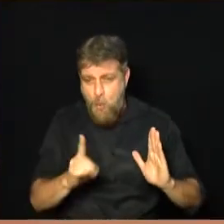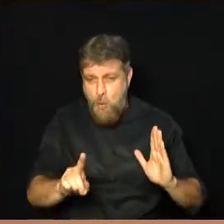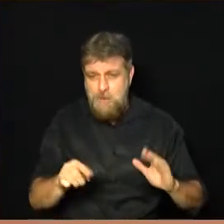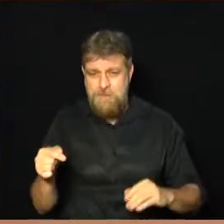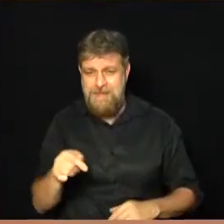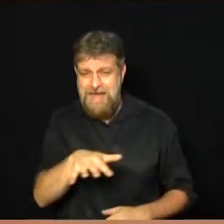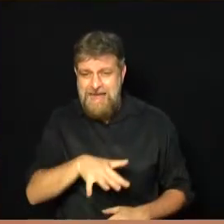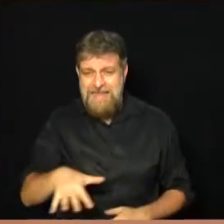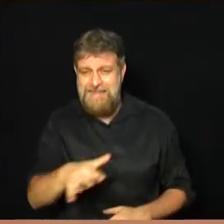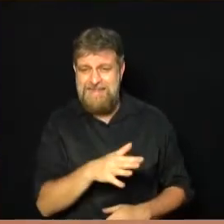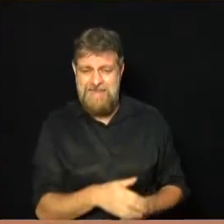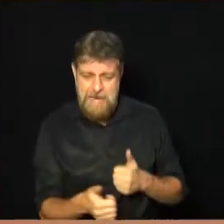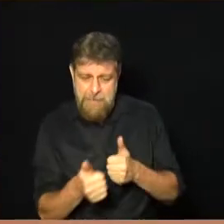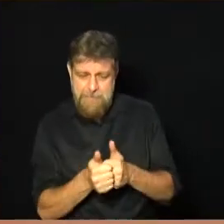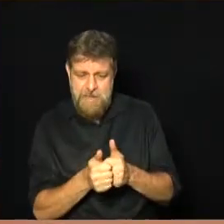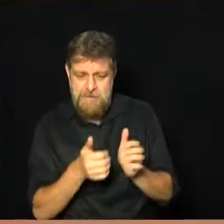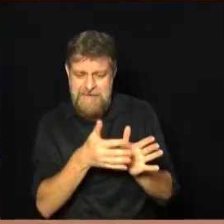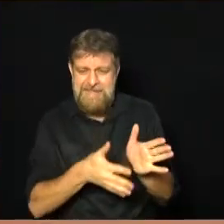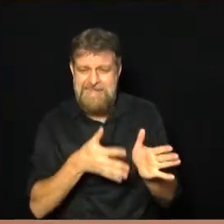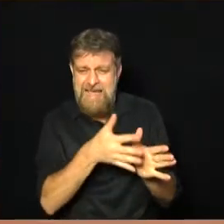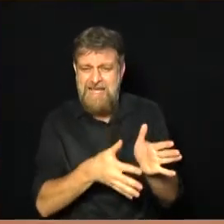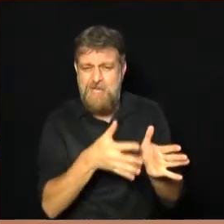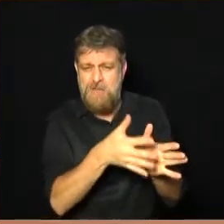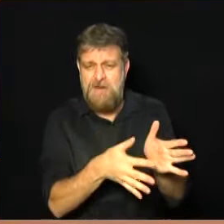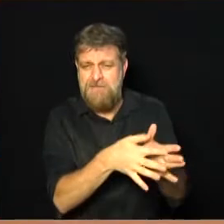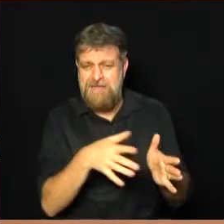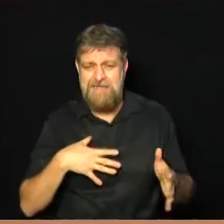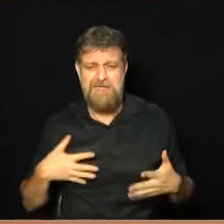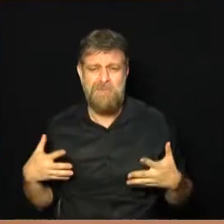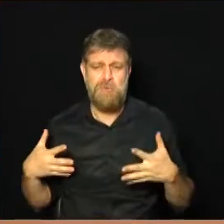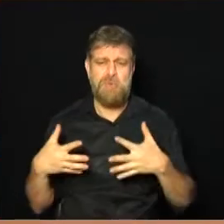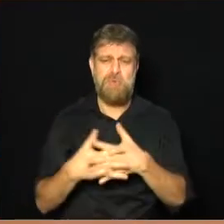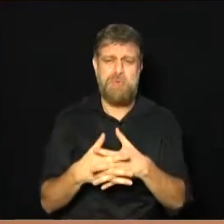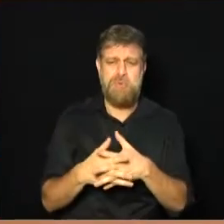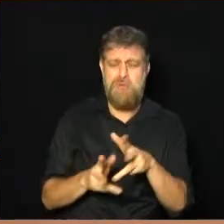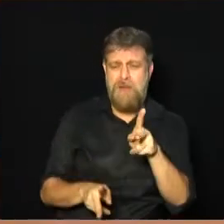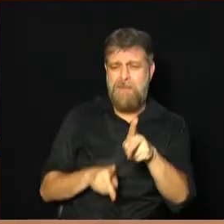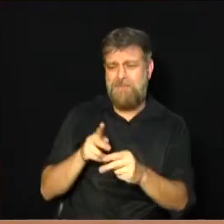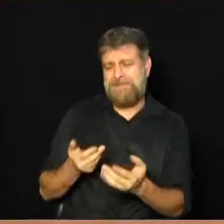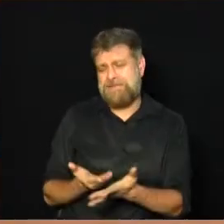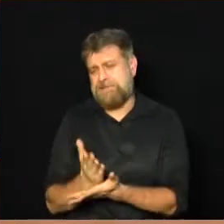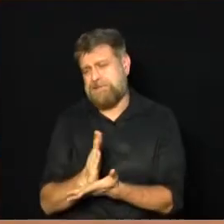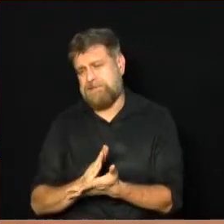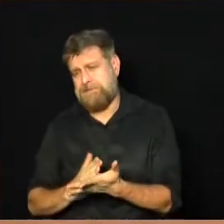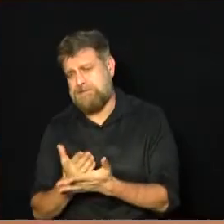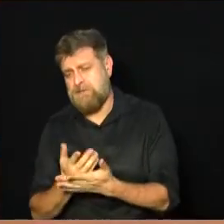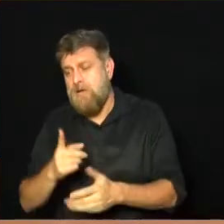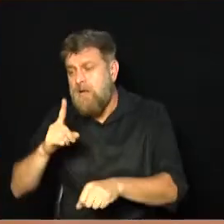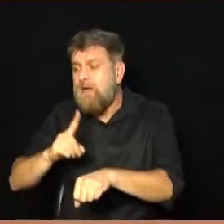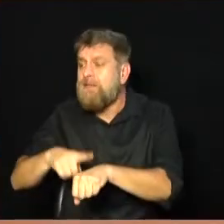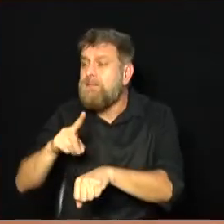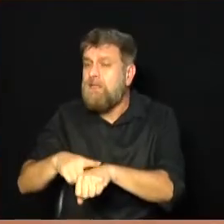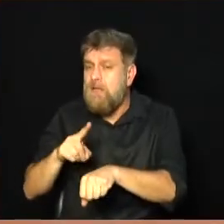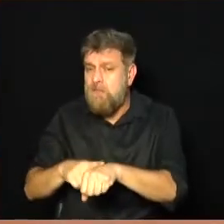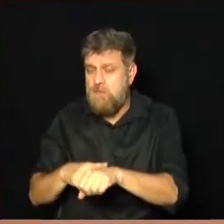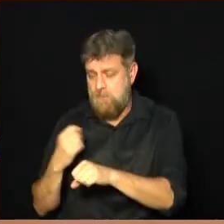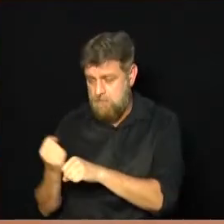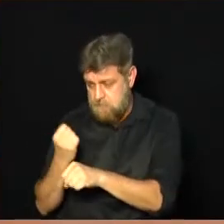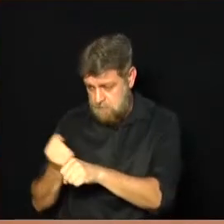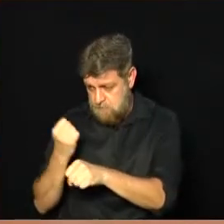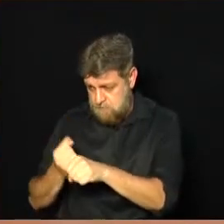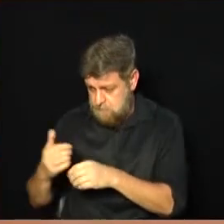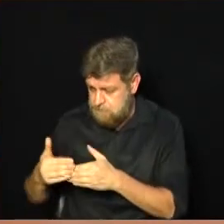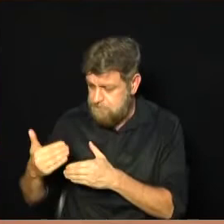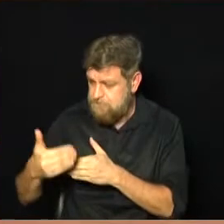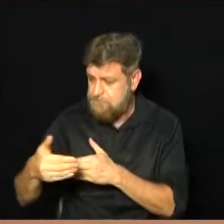na ferrovia, tem causado uma série de transtornos para a população. Então, em termos de prazo, não é? A obra está andando ali, o